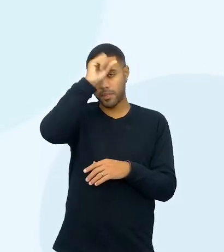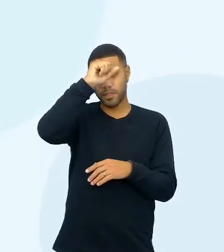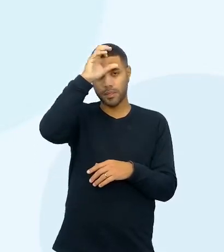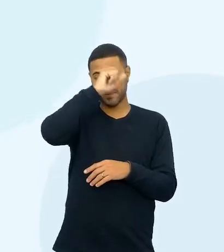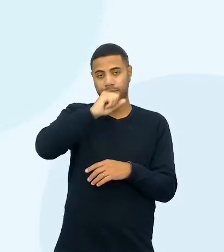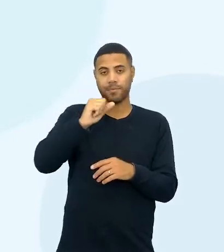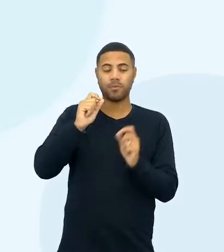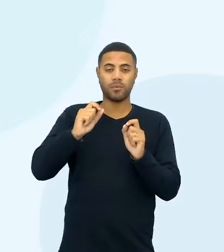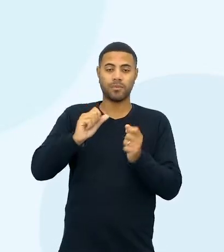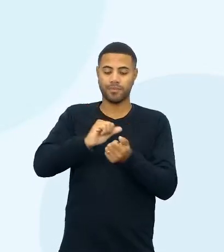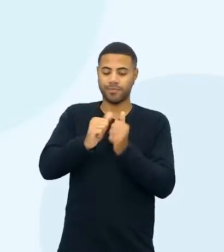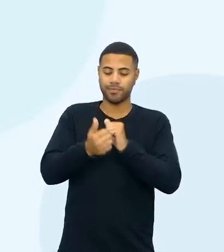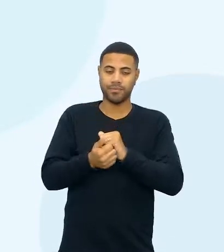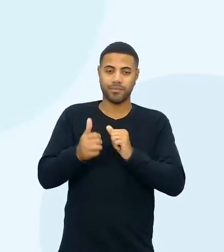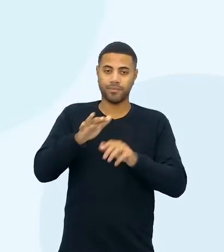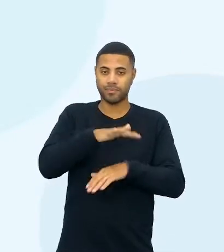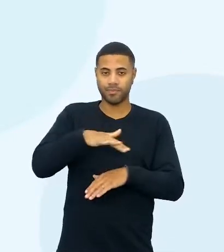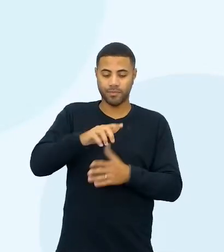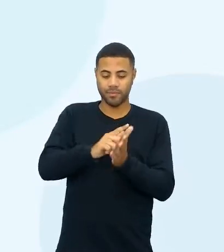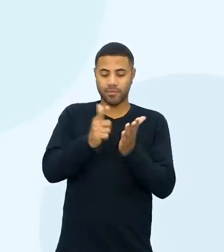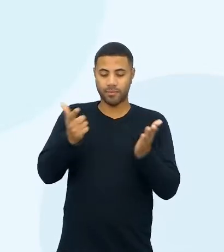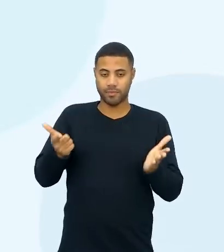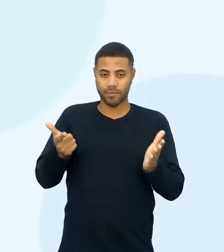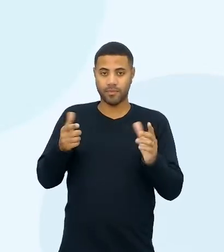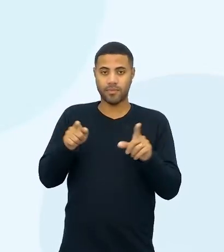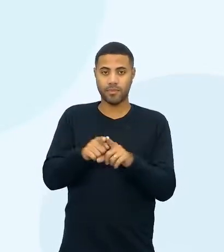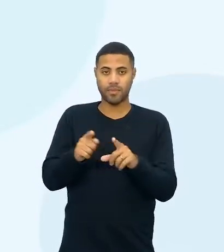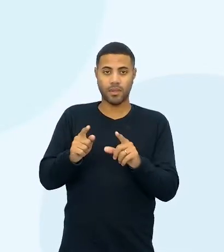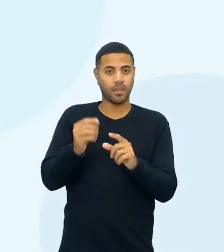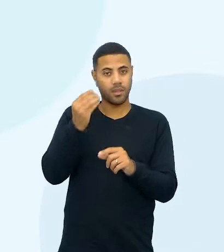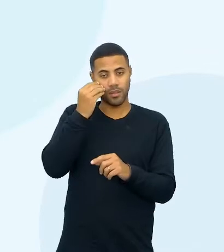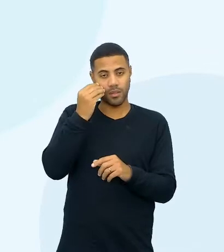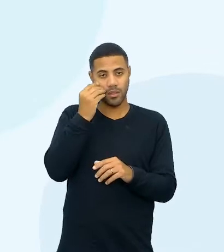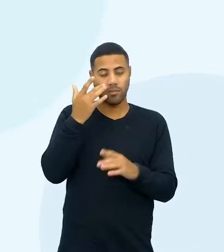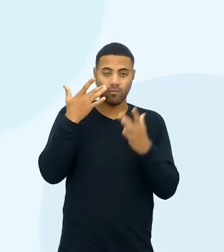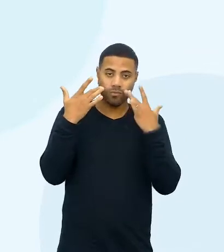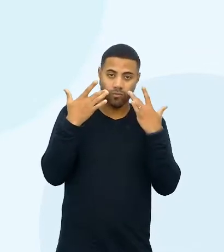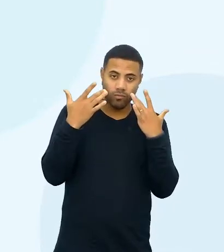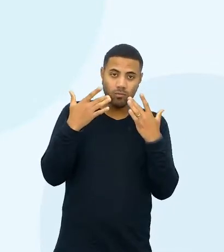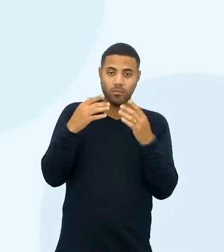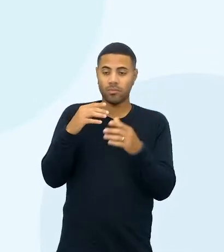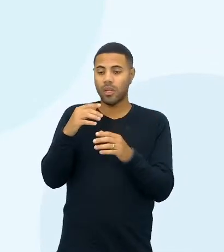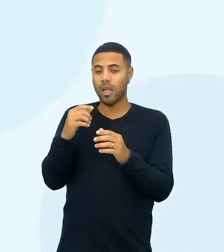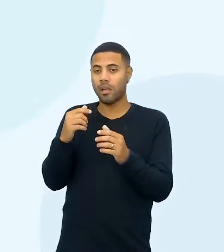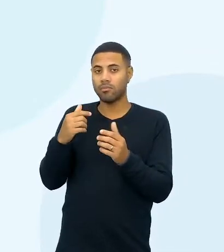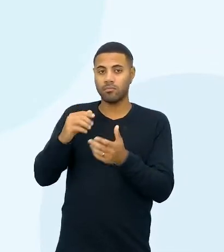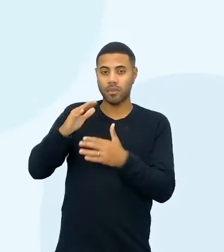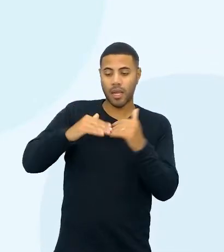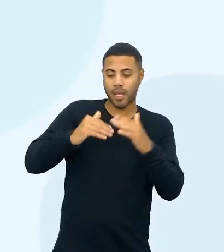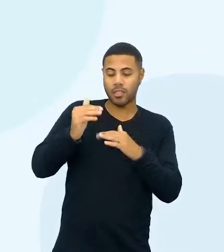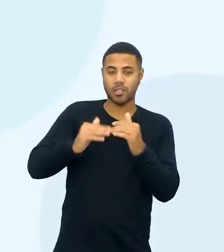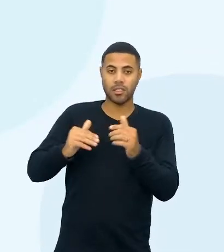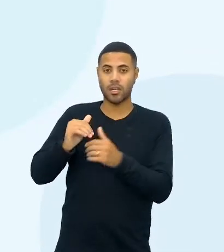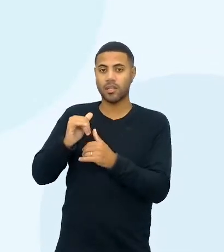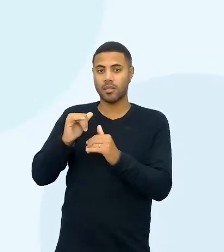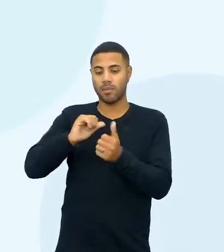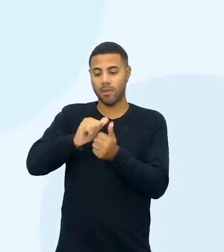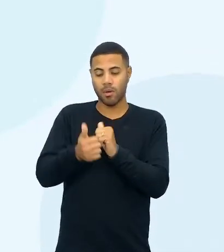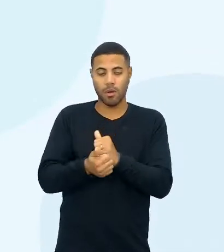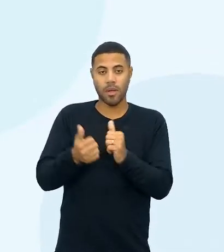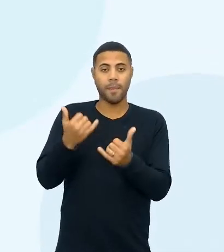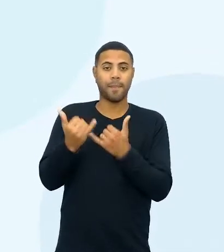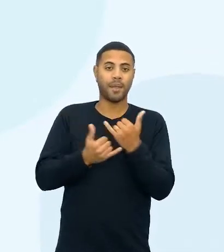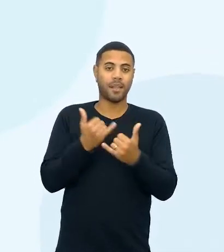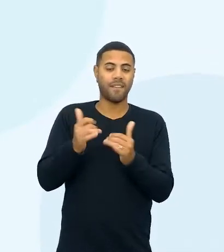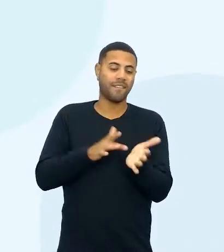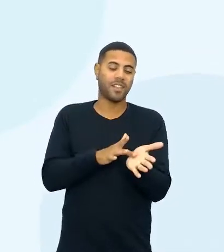as possibilidades de atuações dentro do jornalismo esportivo por meio de uma brincadeira de